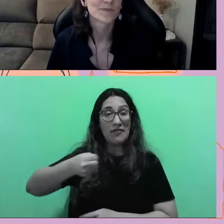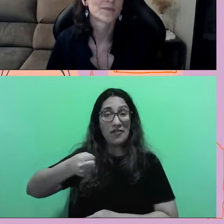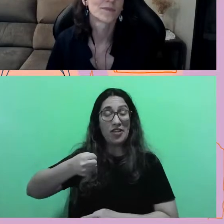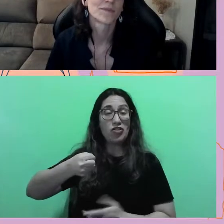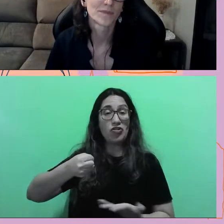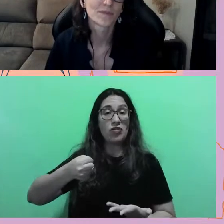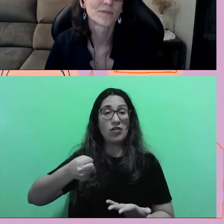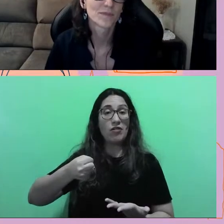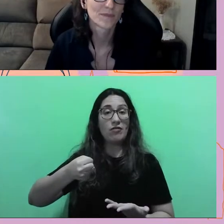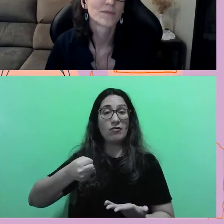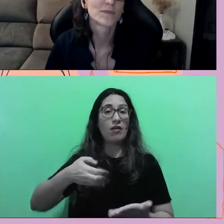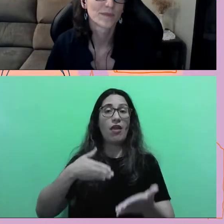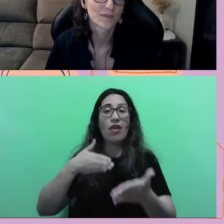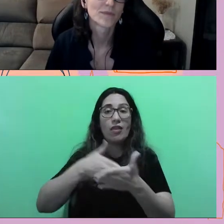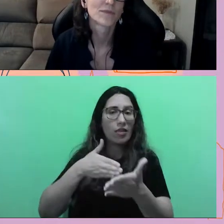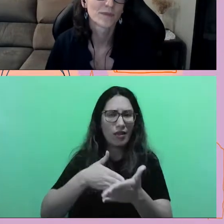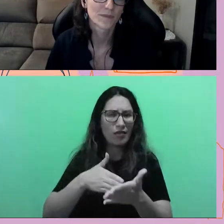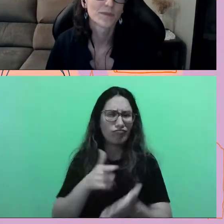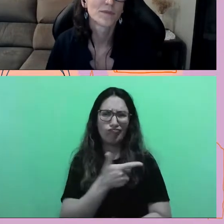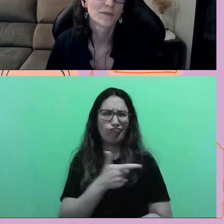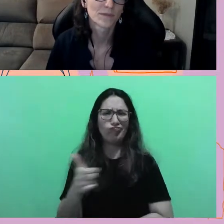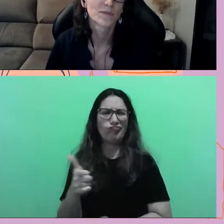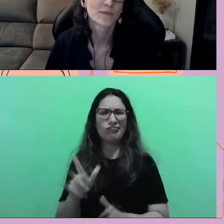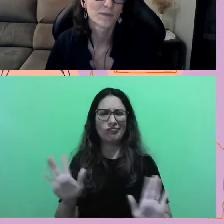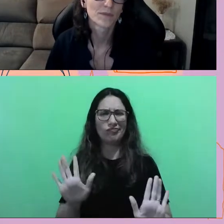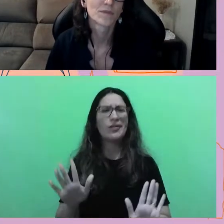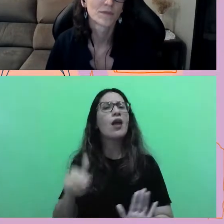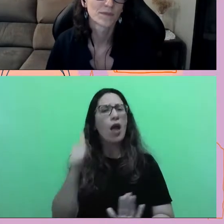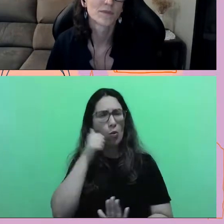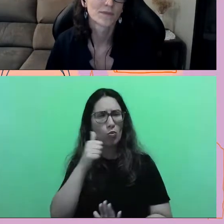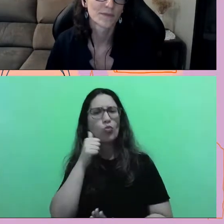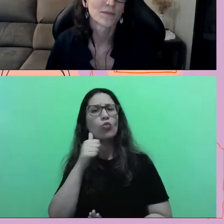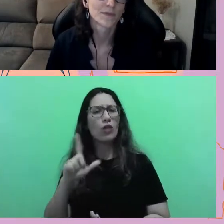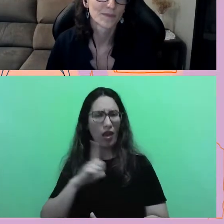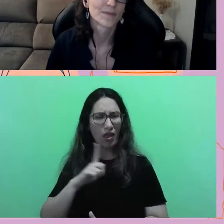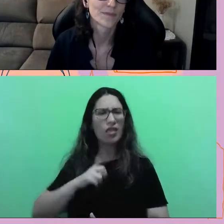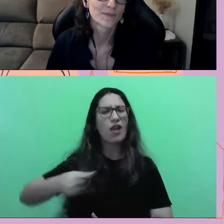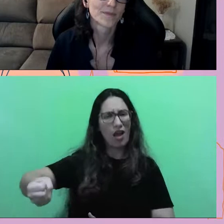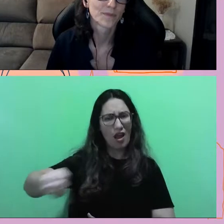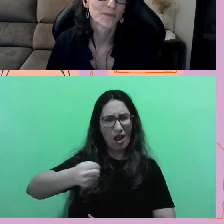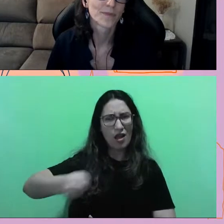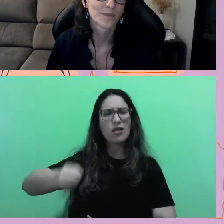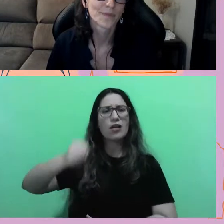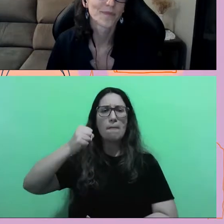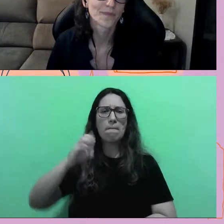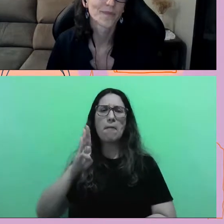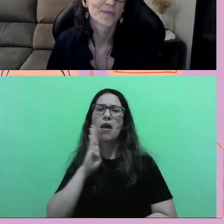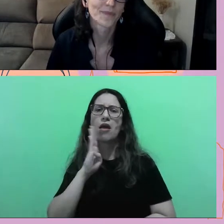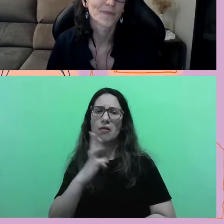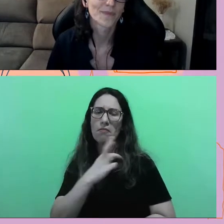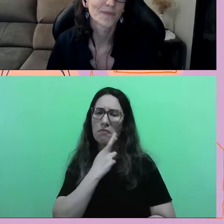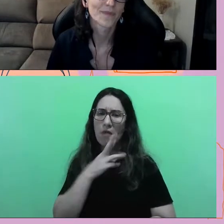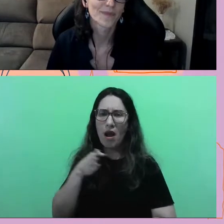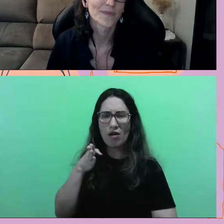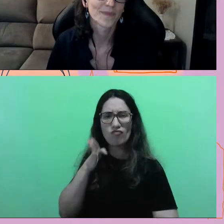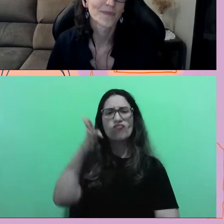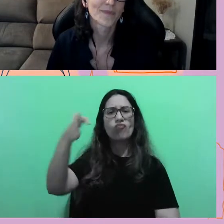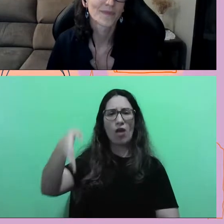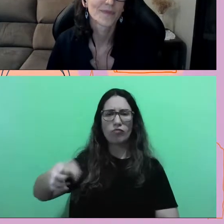um tabu desse jeito, não. A gente vê mulheres que bebem, né? Que vão para o bar com crianças,